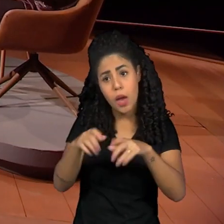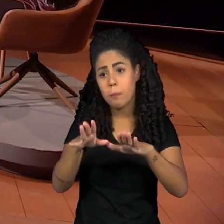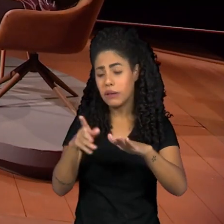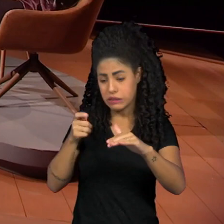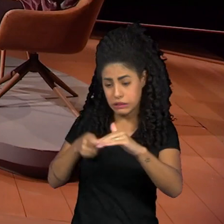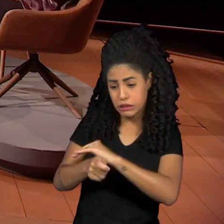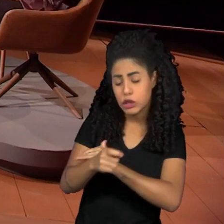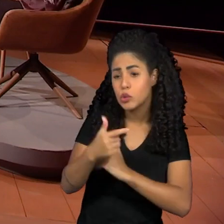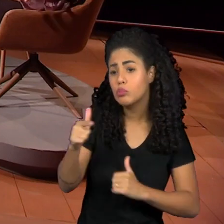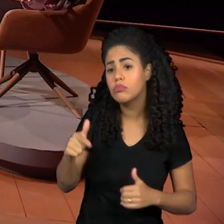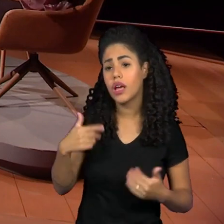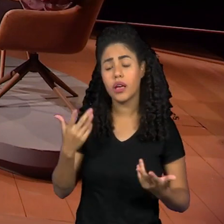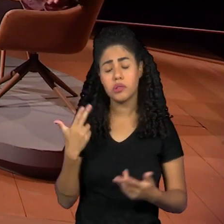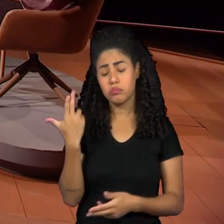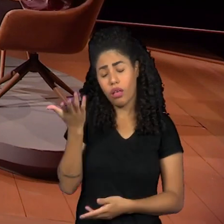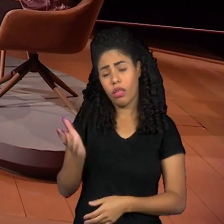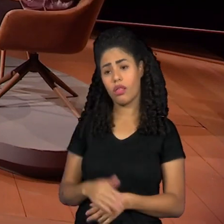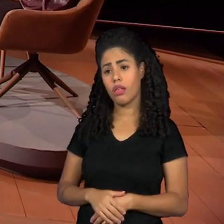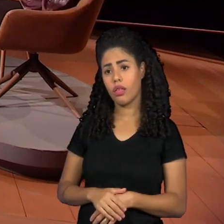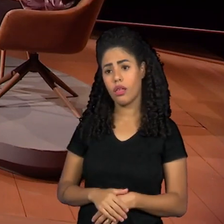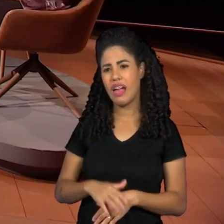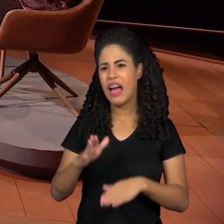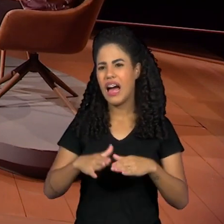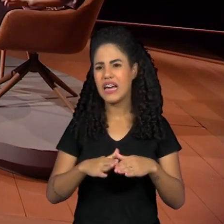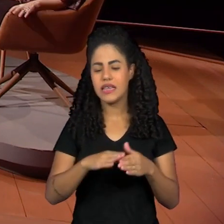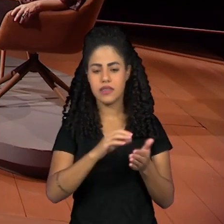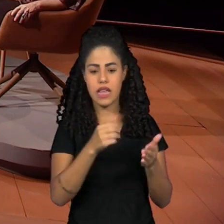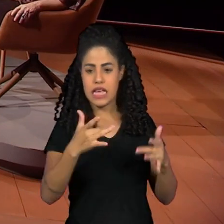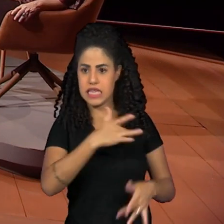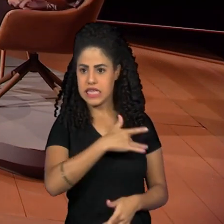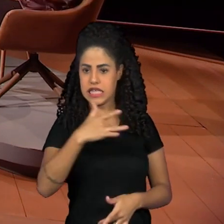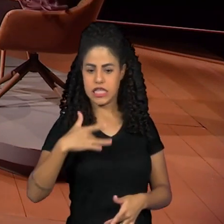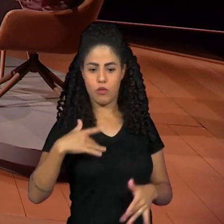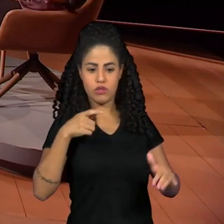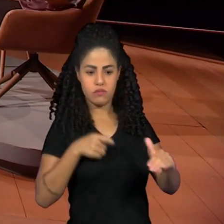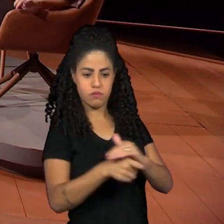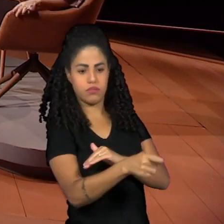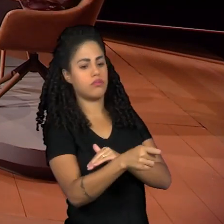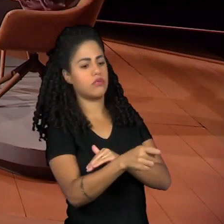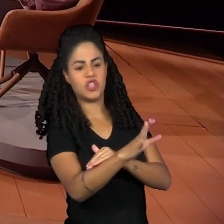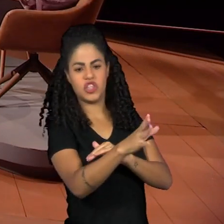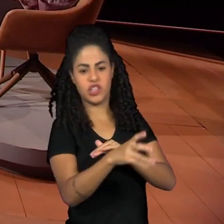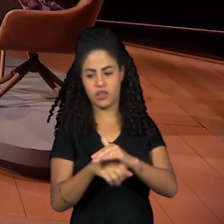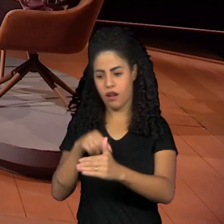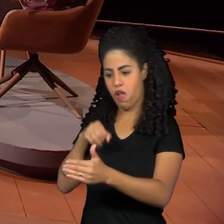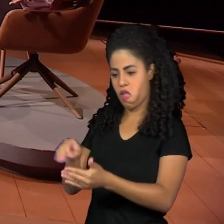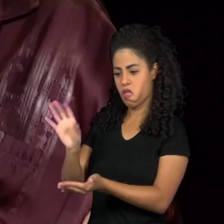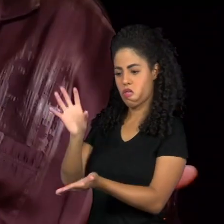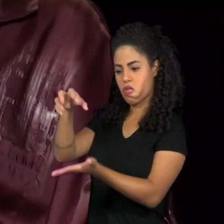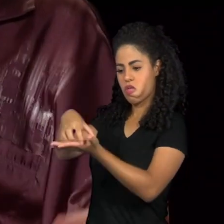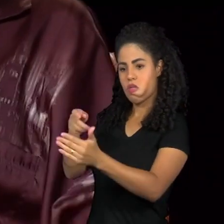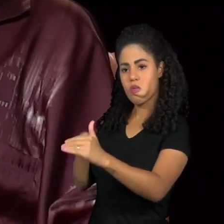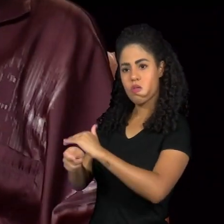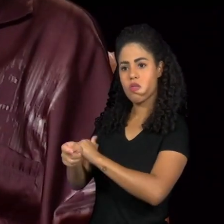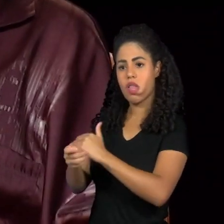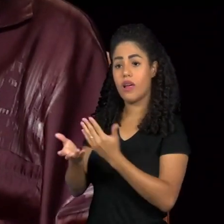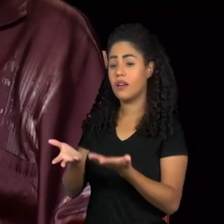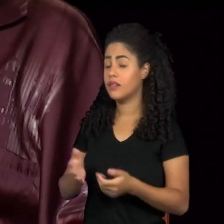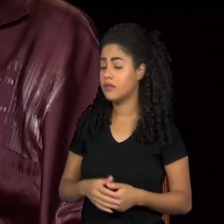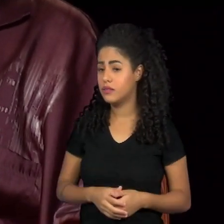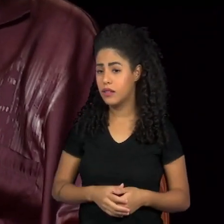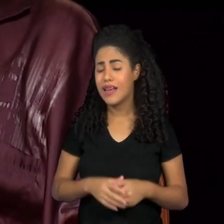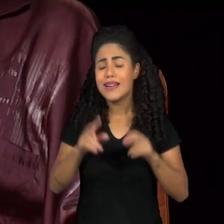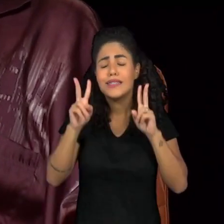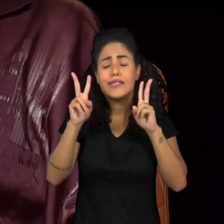da saúde, né? Para colocar no centrão? Por que tira dinheiro? A questão é dinheiro, né?